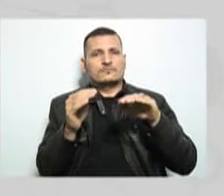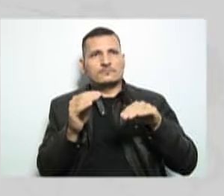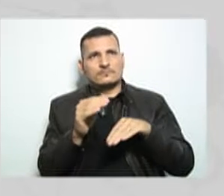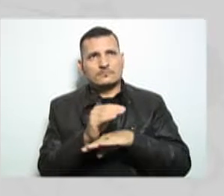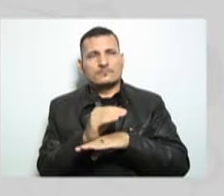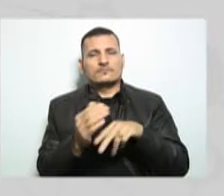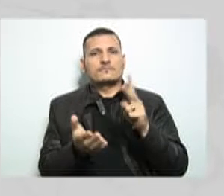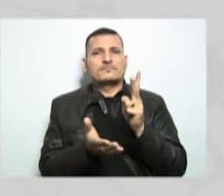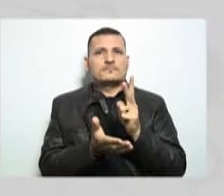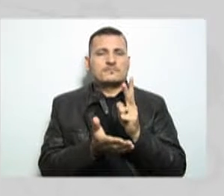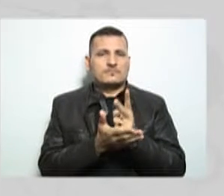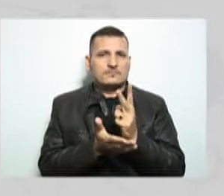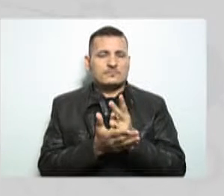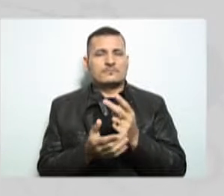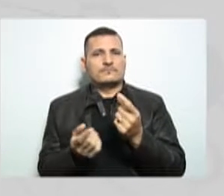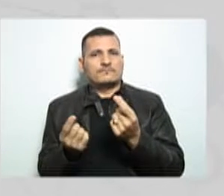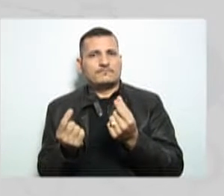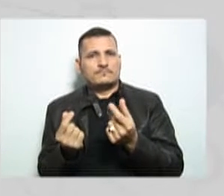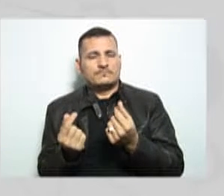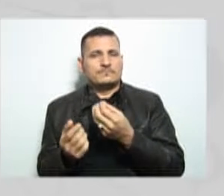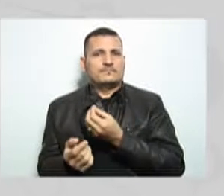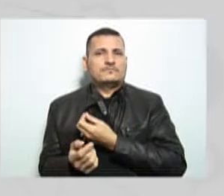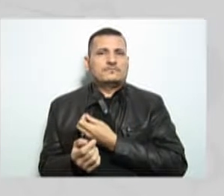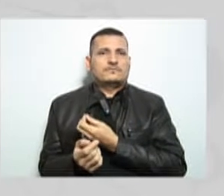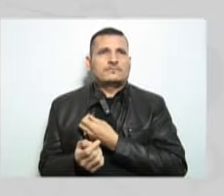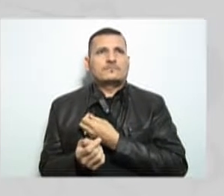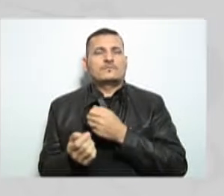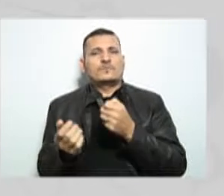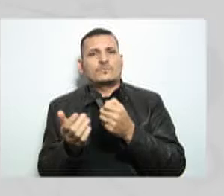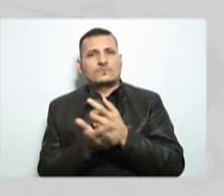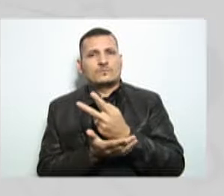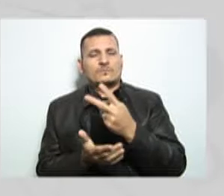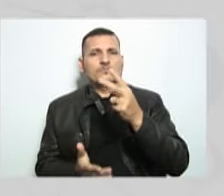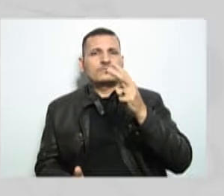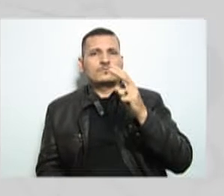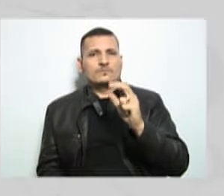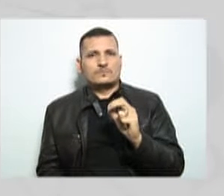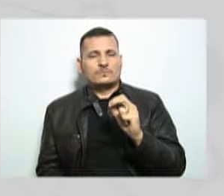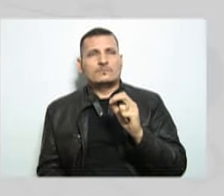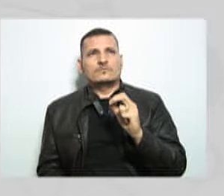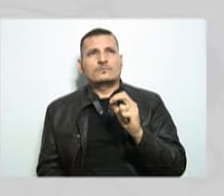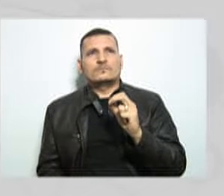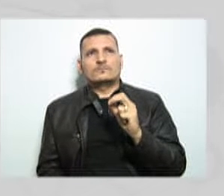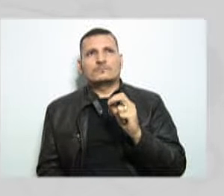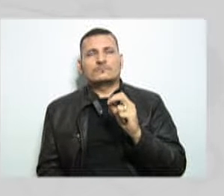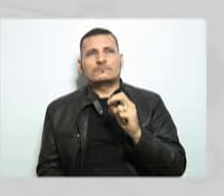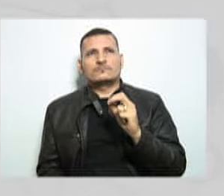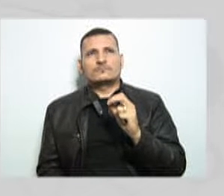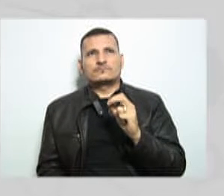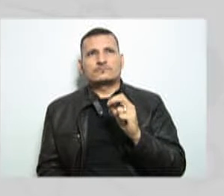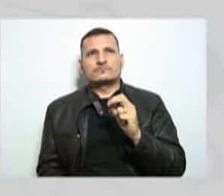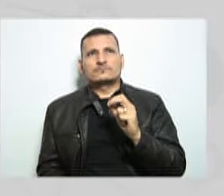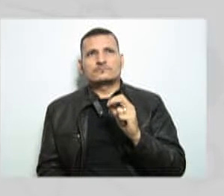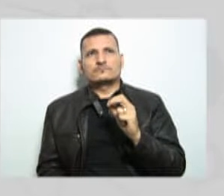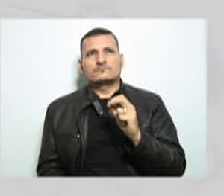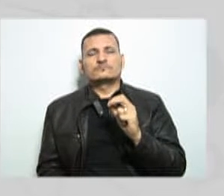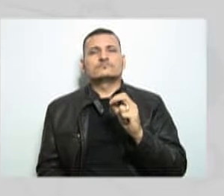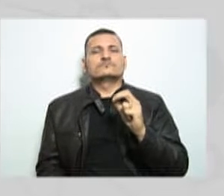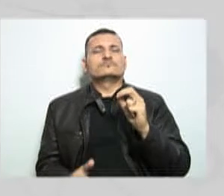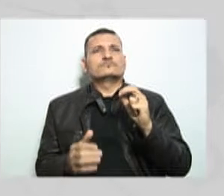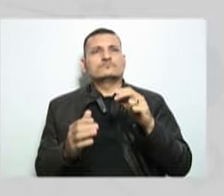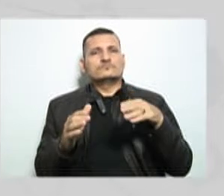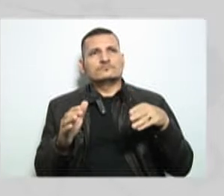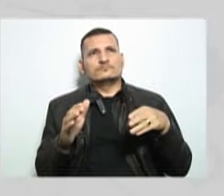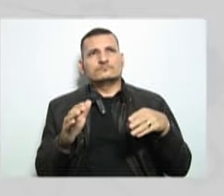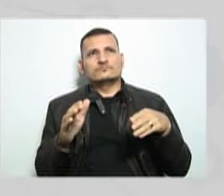mesmo saldo, faço a compra de mais 50 unidades e faço o quê? Eu faço a entrada